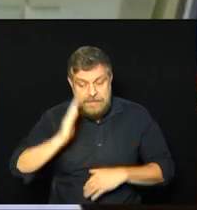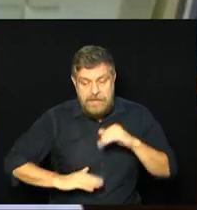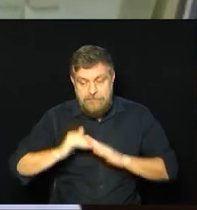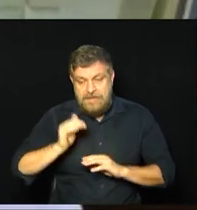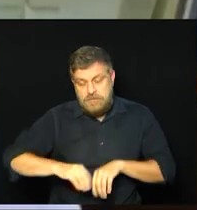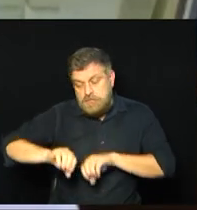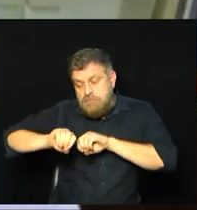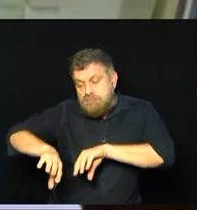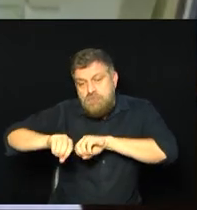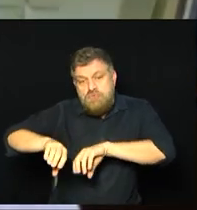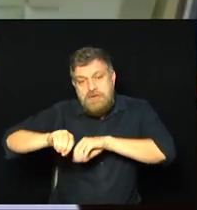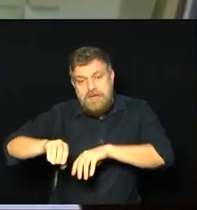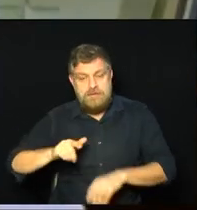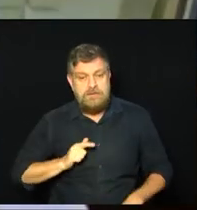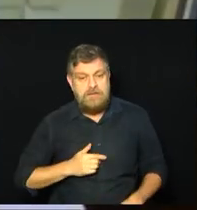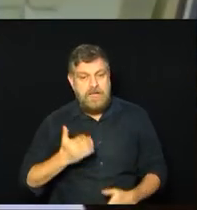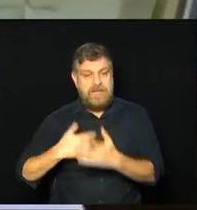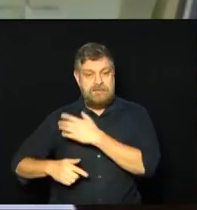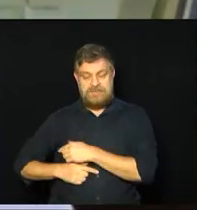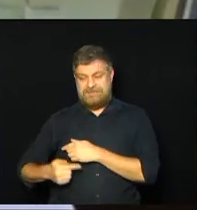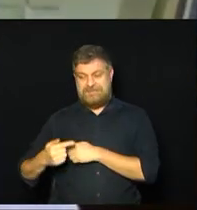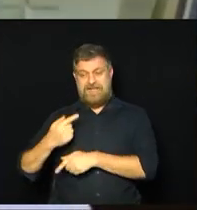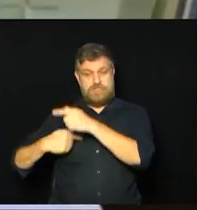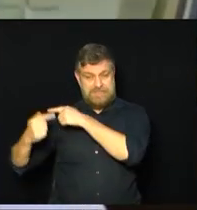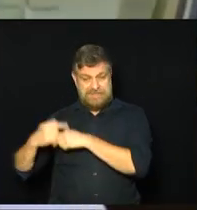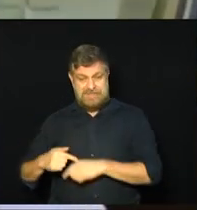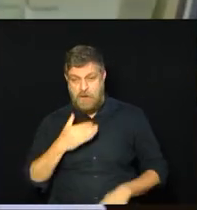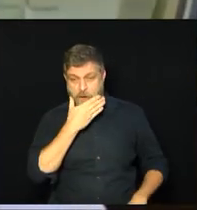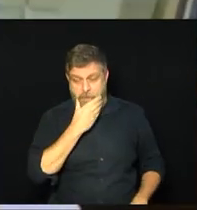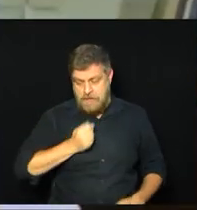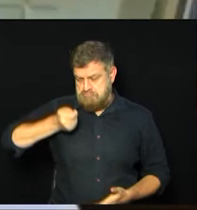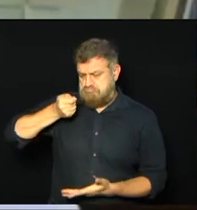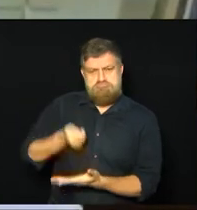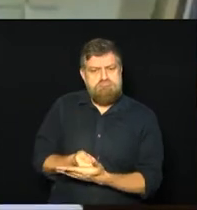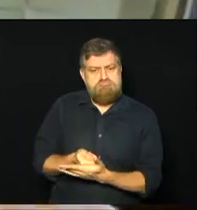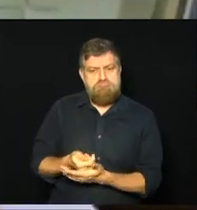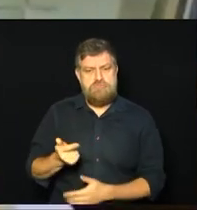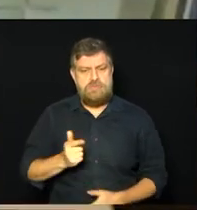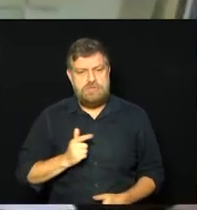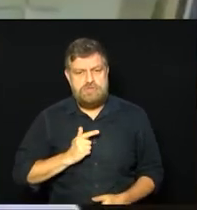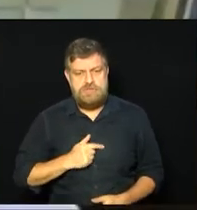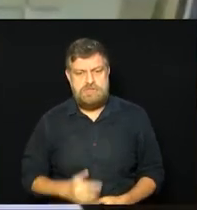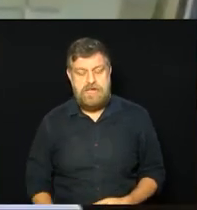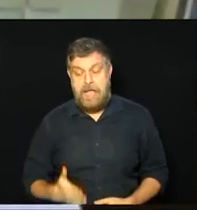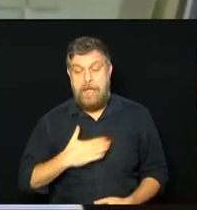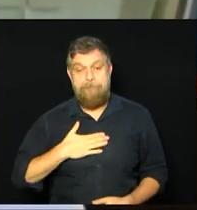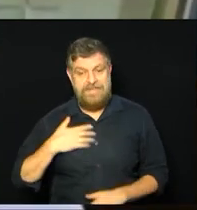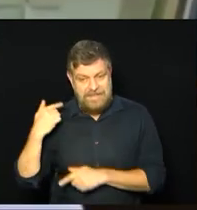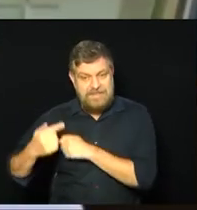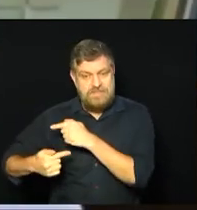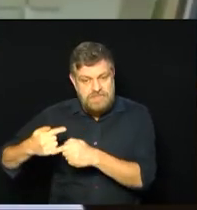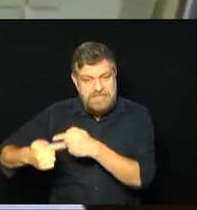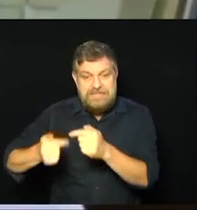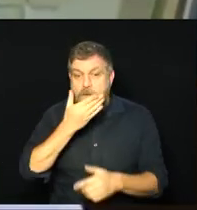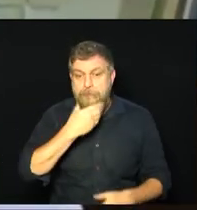Então, antigamente, a gente vivia uma geração muito autoritária, né? Os meus pais, os pais da minha geração, eles,